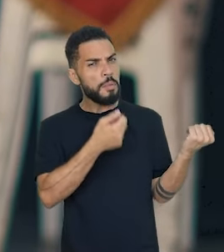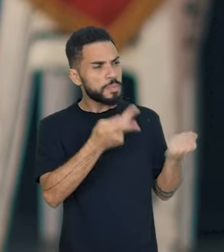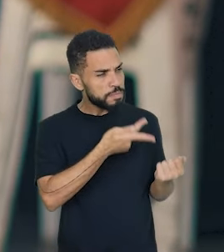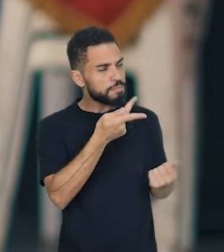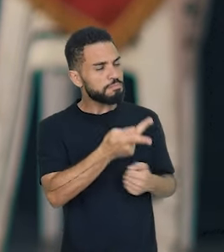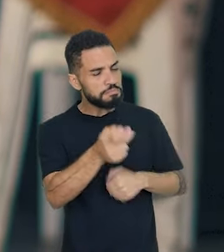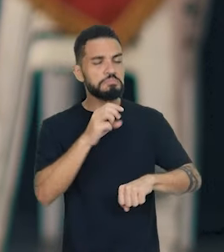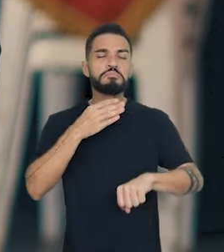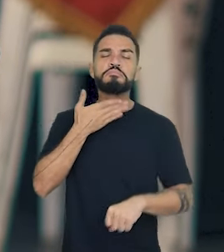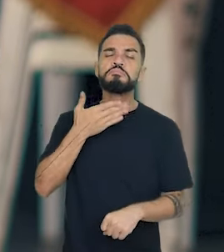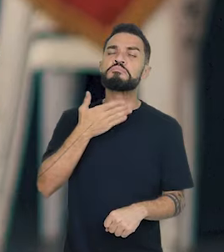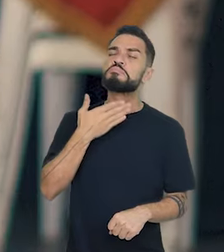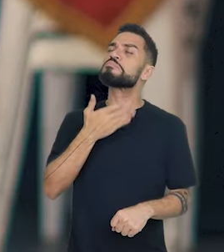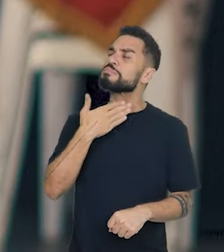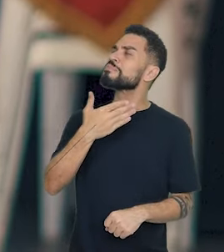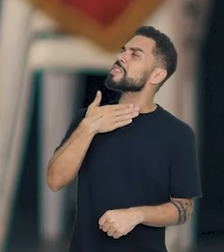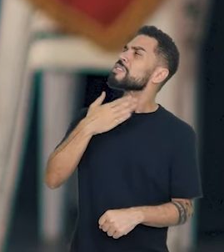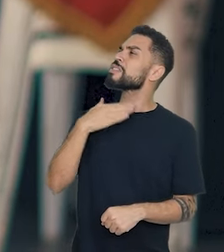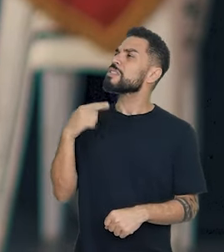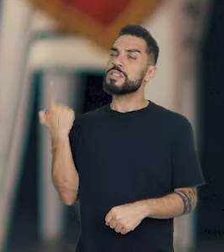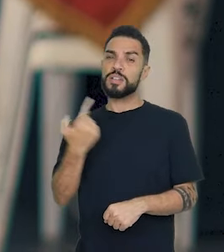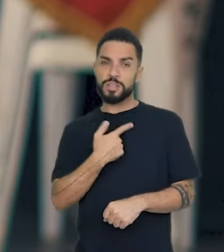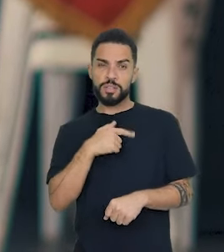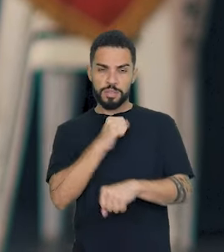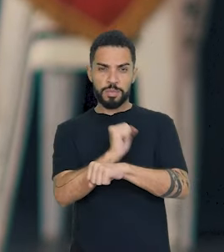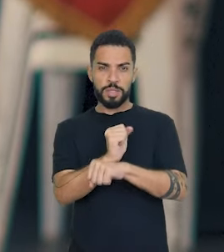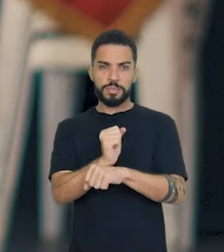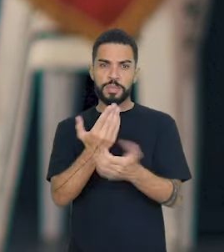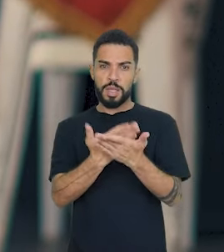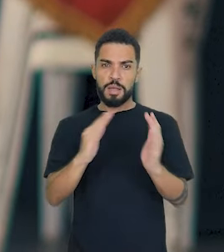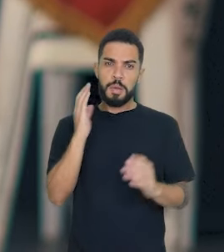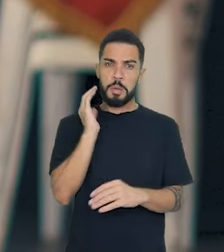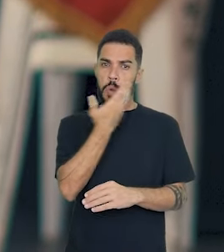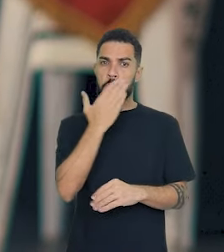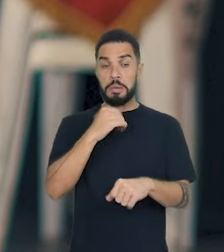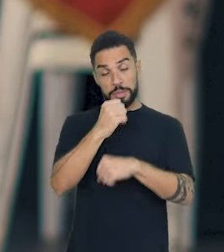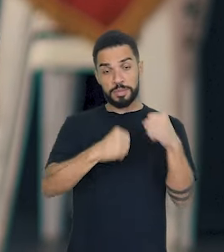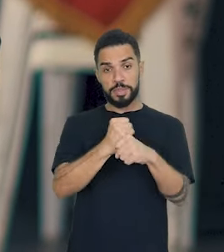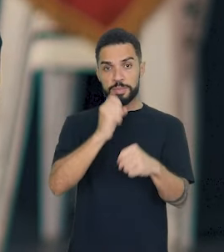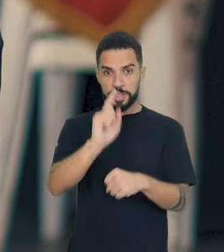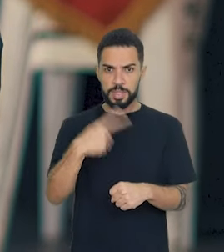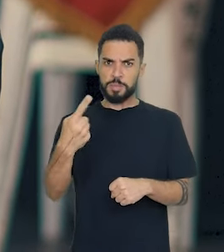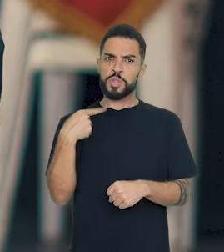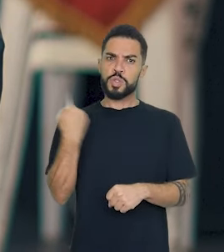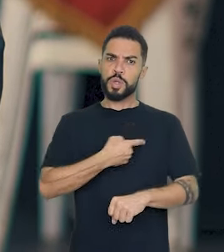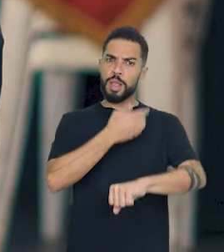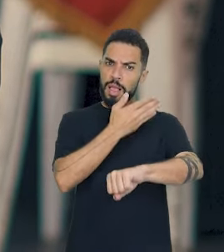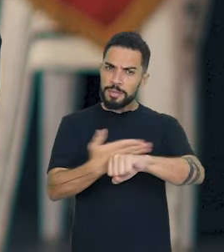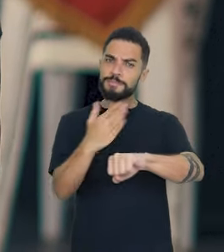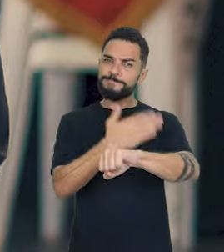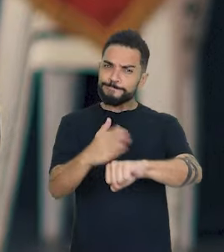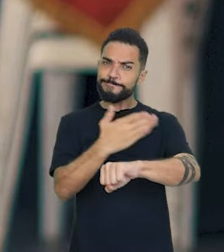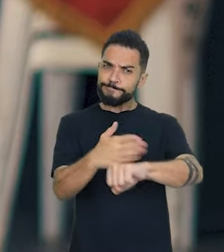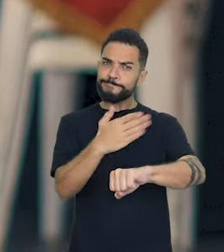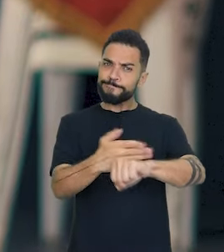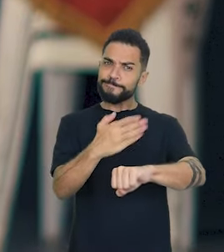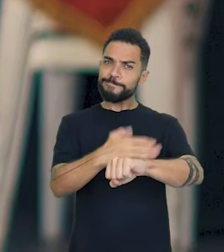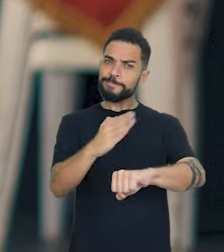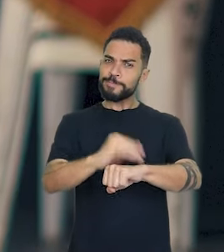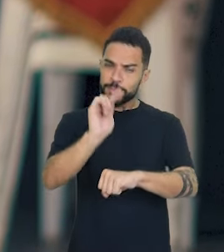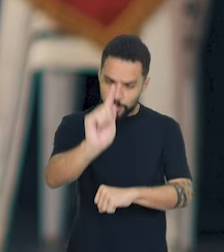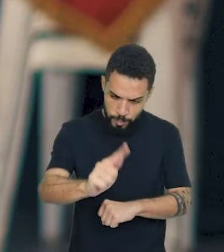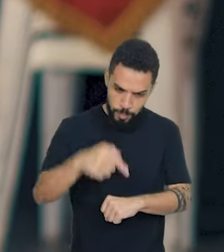empatia imediata. Olha, vamos esperar passar esse carnaval aqui, nós vamos combinar direitinho para a gente começar a dar uns ensaios. E aí já começa